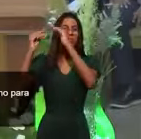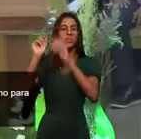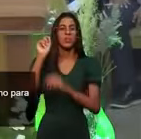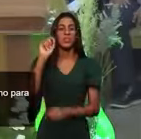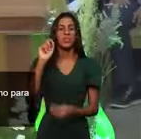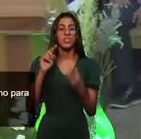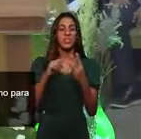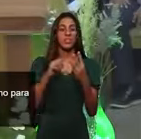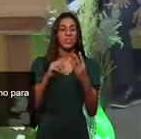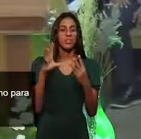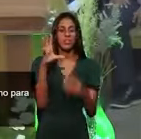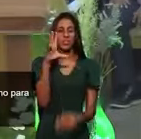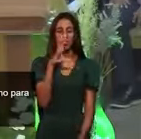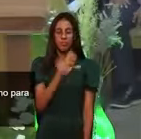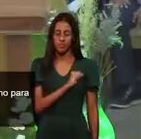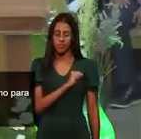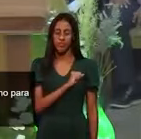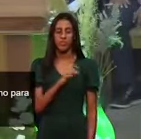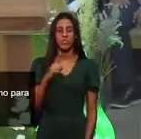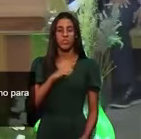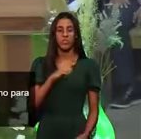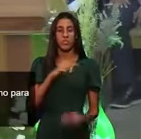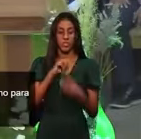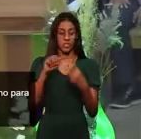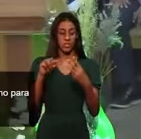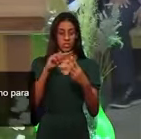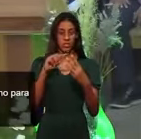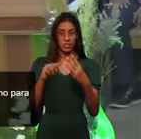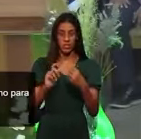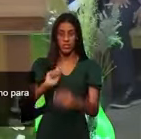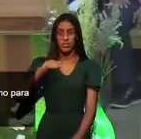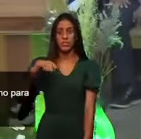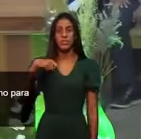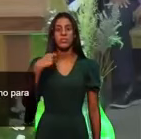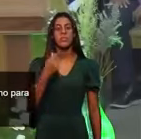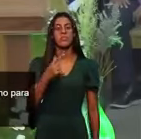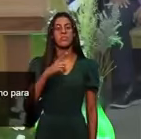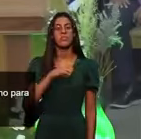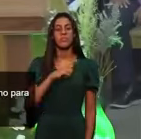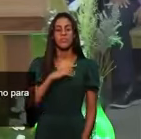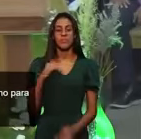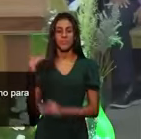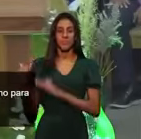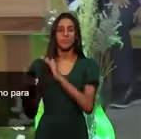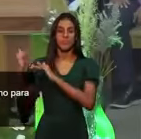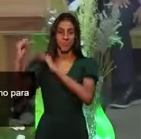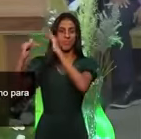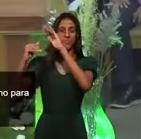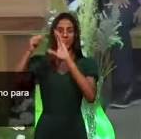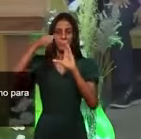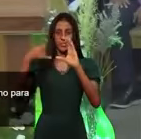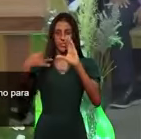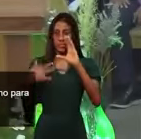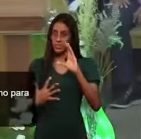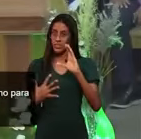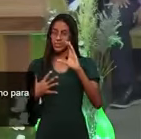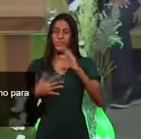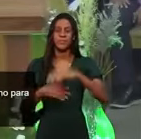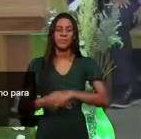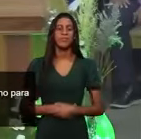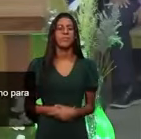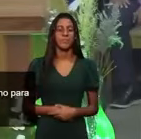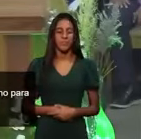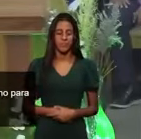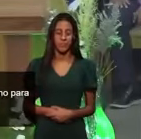não é assim? Então você tem três sinais de uma grande prosperidade espiritual. Qual é o primeiro sinal de que um jovem... Olha para mim